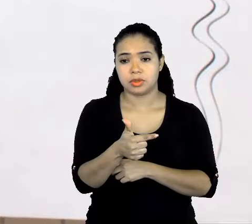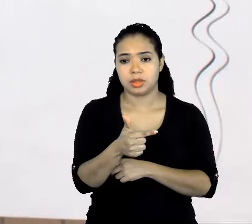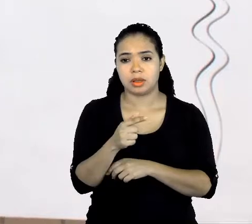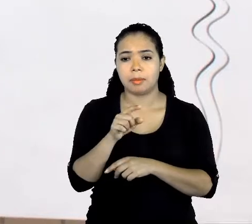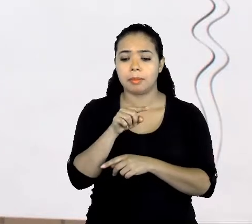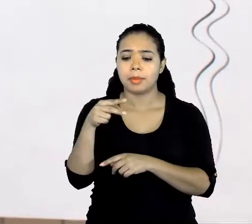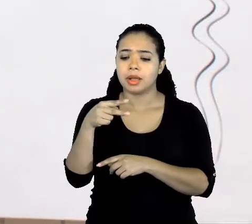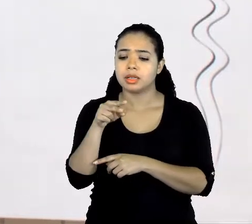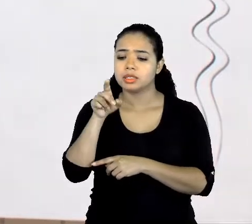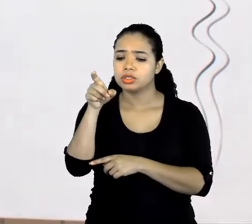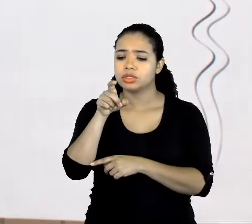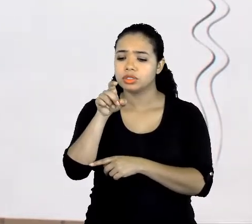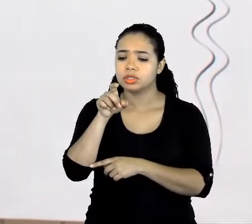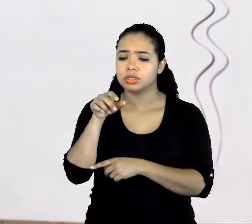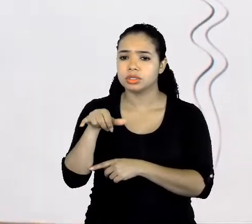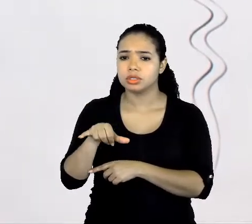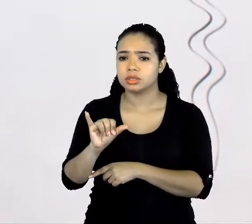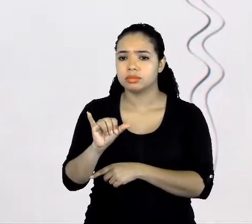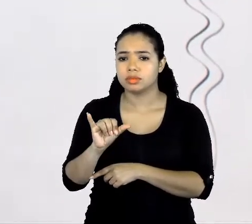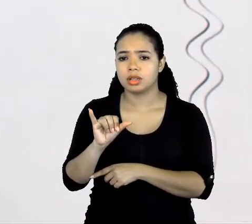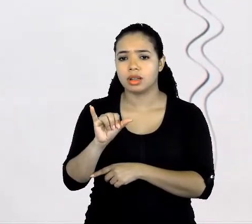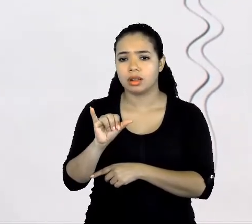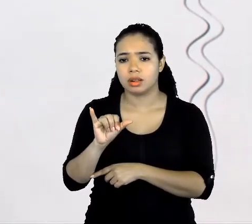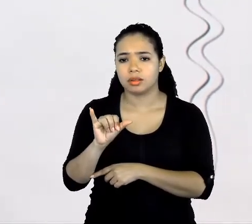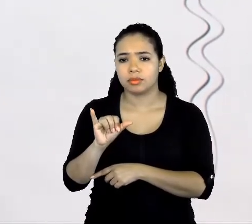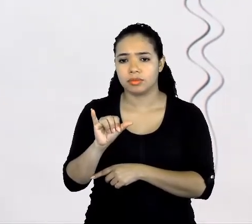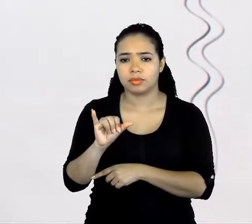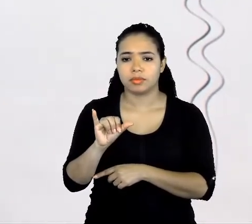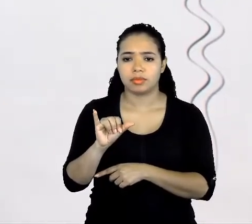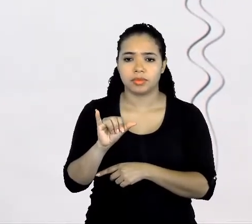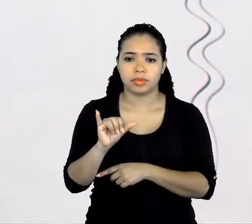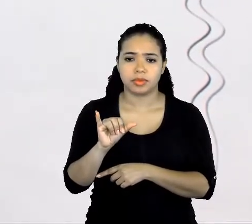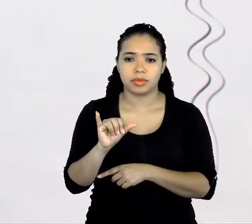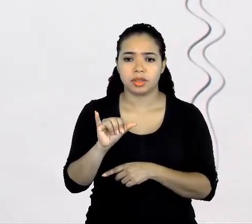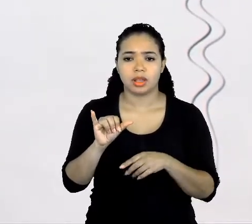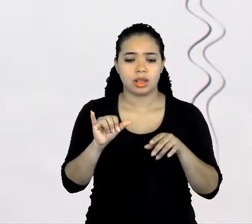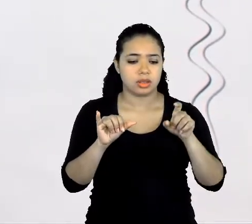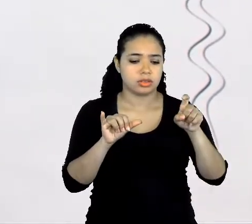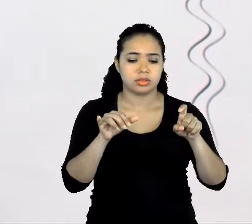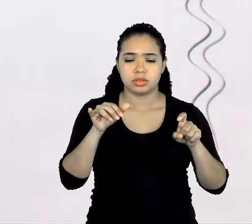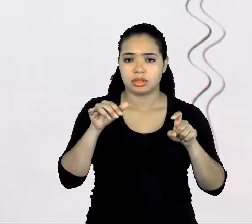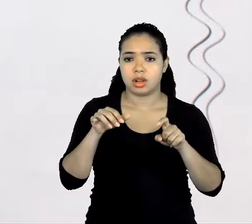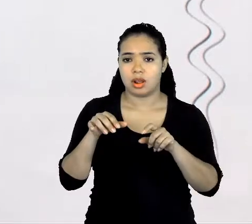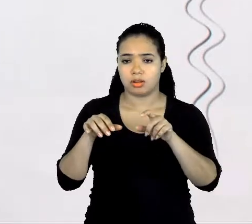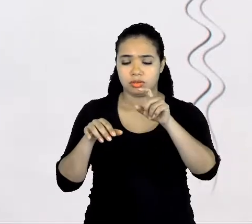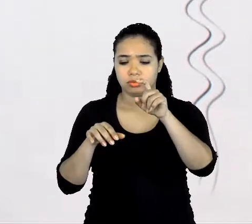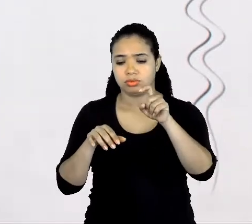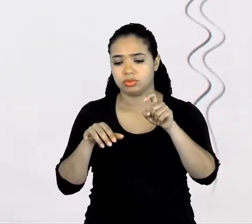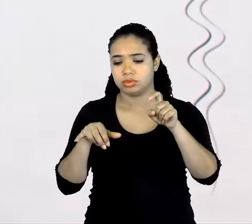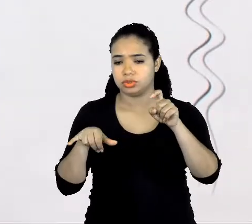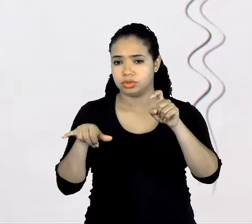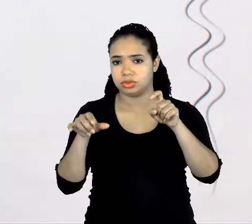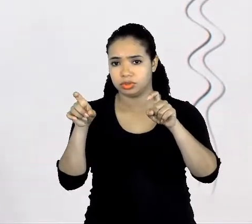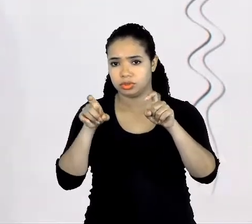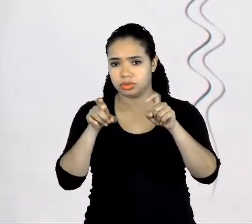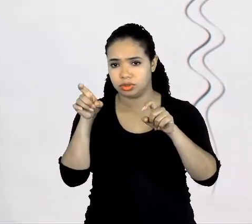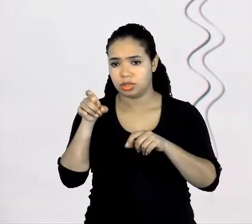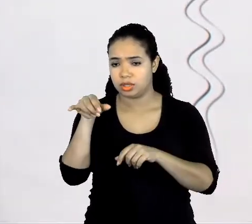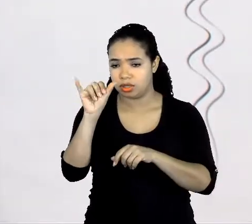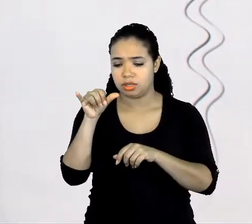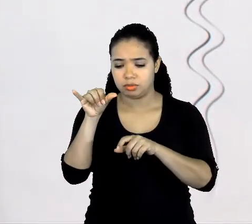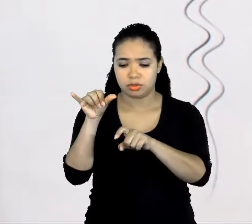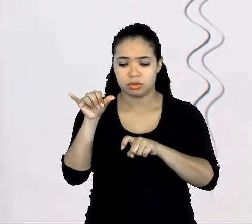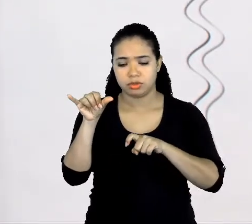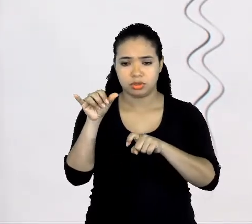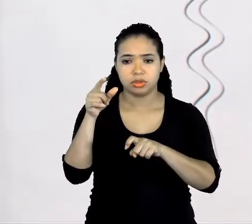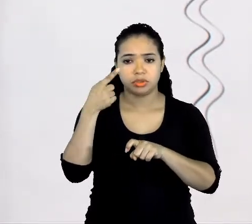incógnita é a hipotenusa e o cateto oposto. São as duas razões que eu utilizei. Então aqui, certamente, para que eu pudesse resolver de